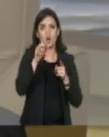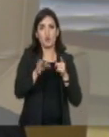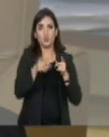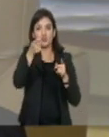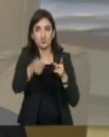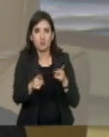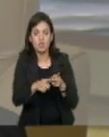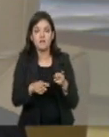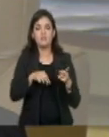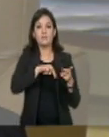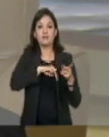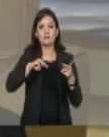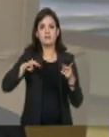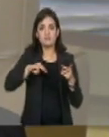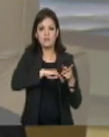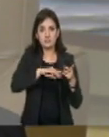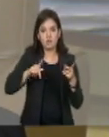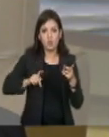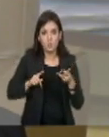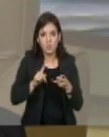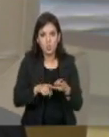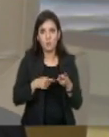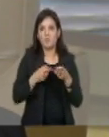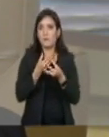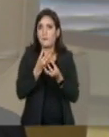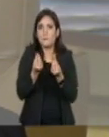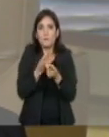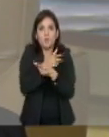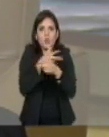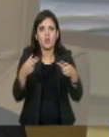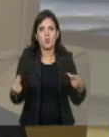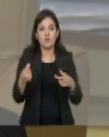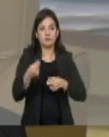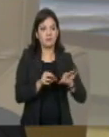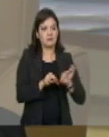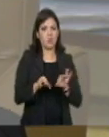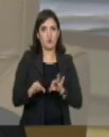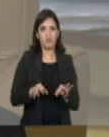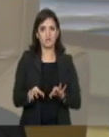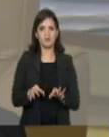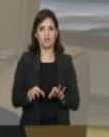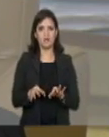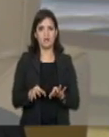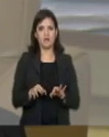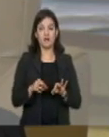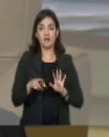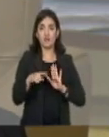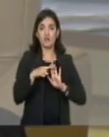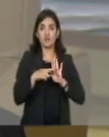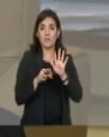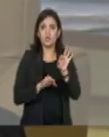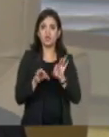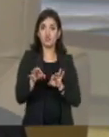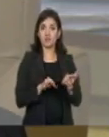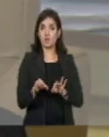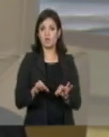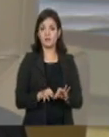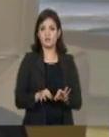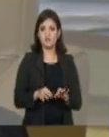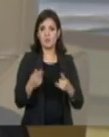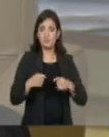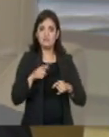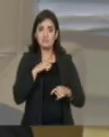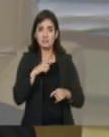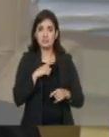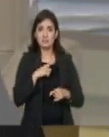realmente muito sensível. E muitas dessas questões são normas de organização e procedimento,